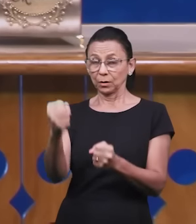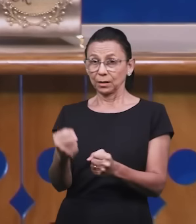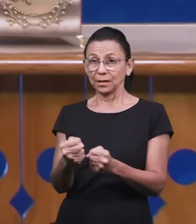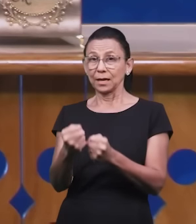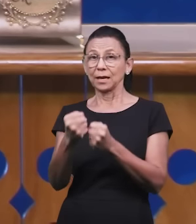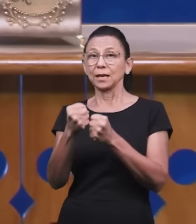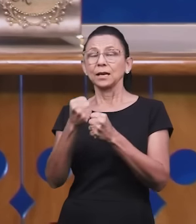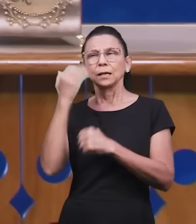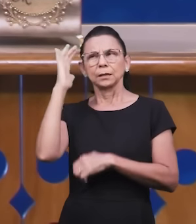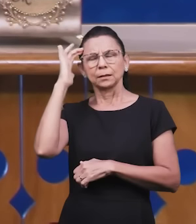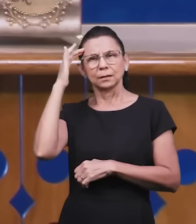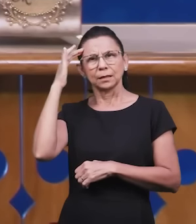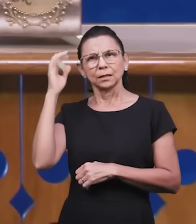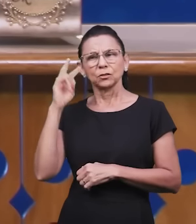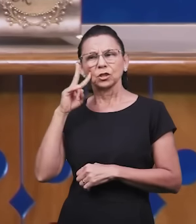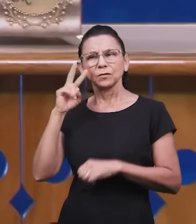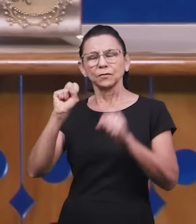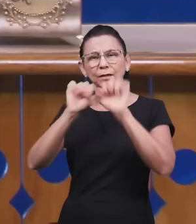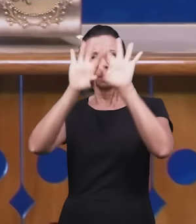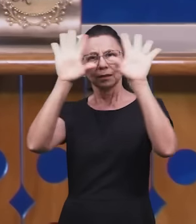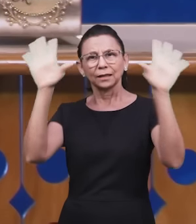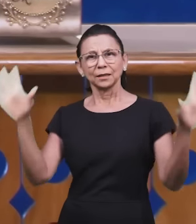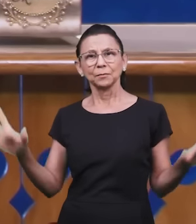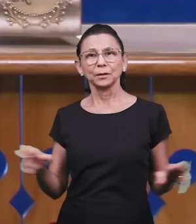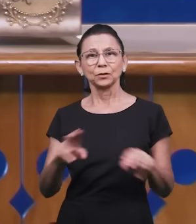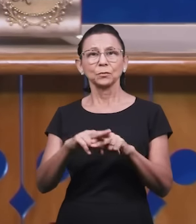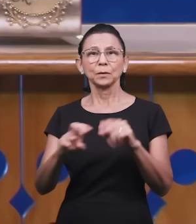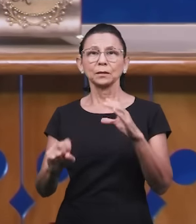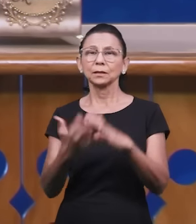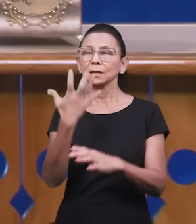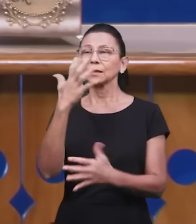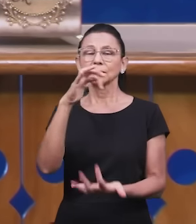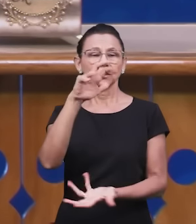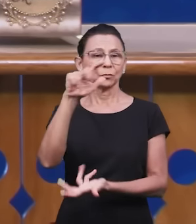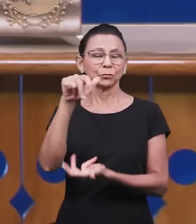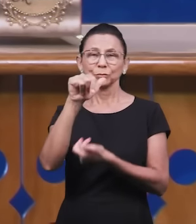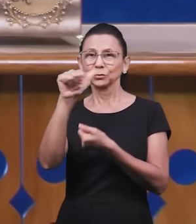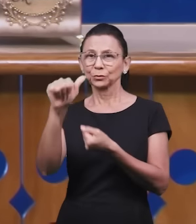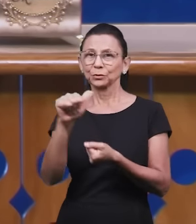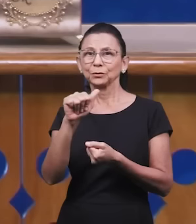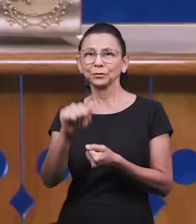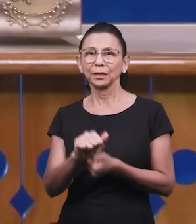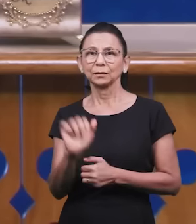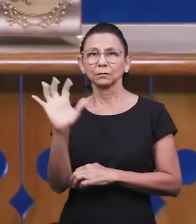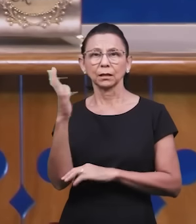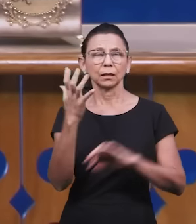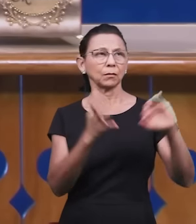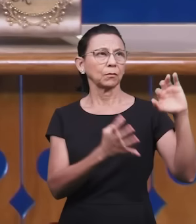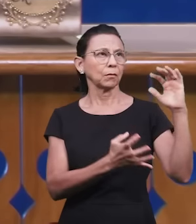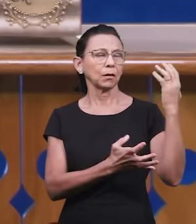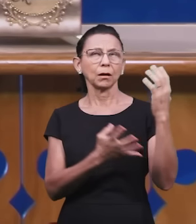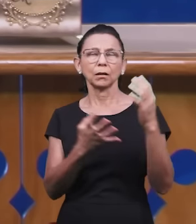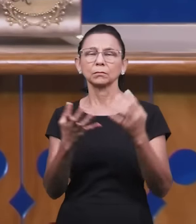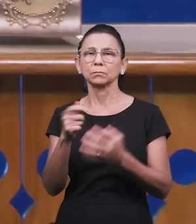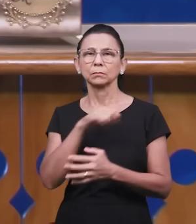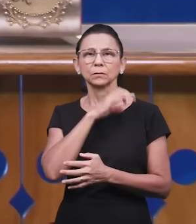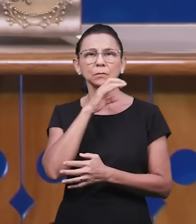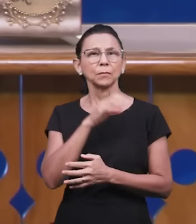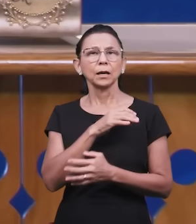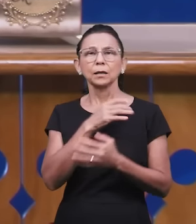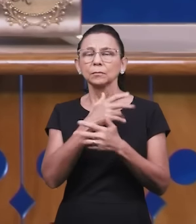e claramente se veem pelas coisas que estão criadas, para que eles fiquem inexcusáveis, ou seja, para que o